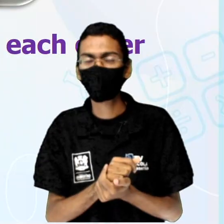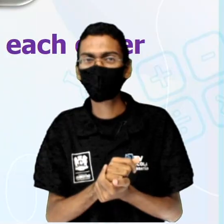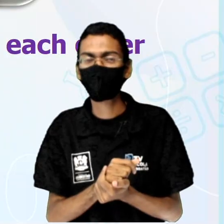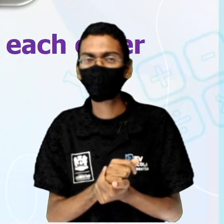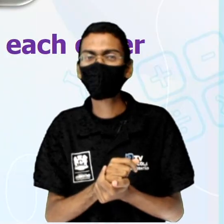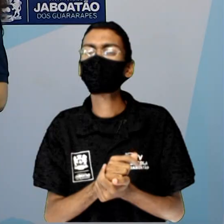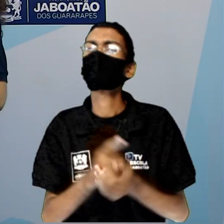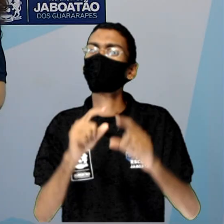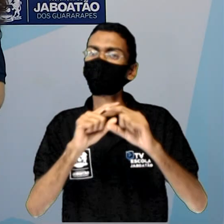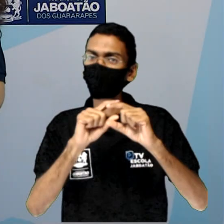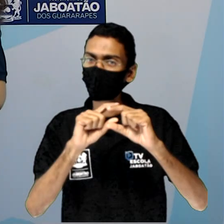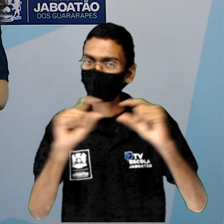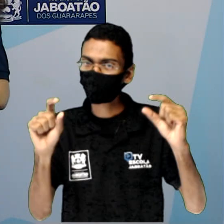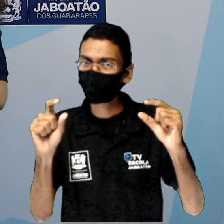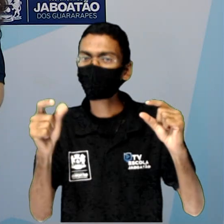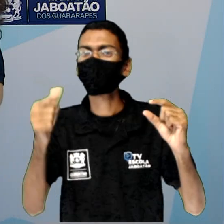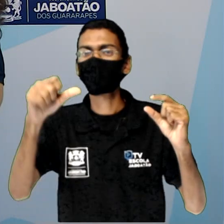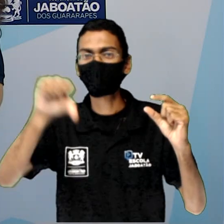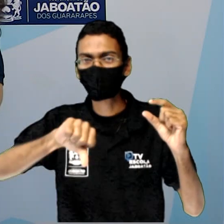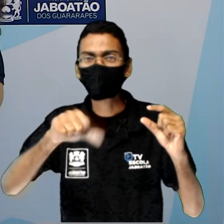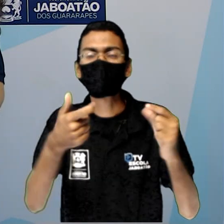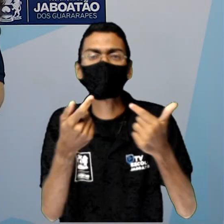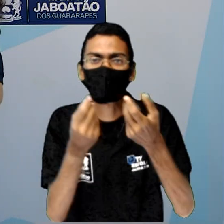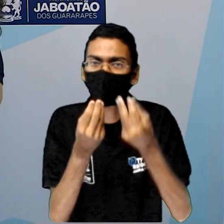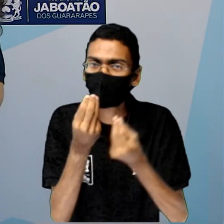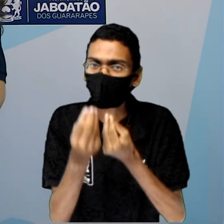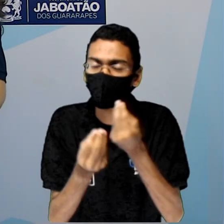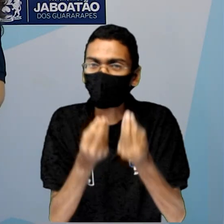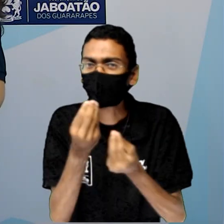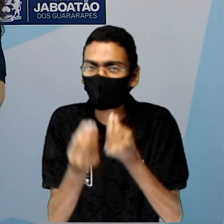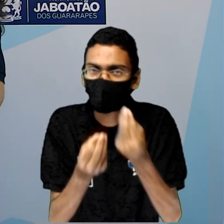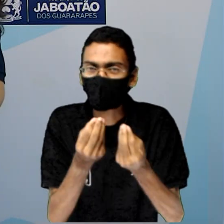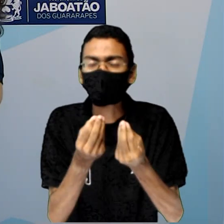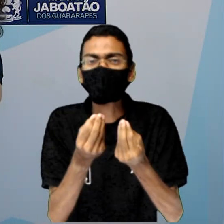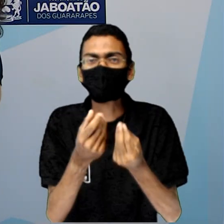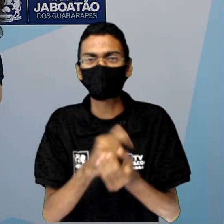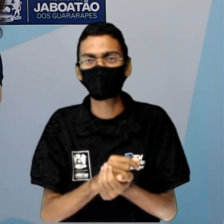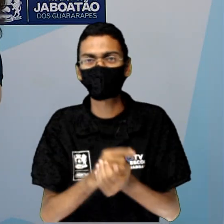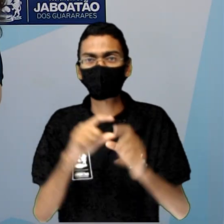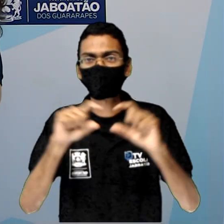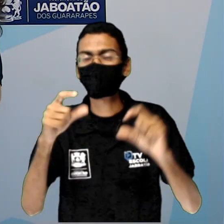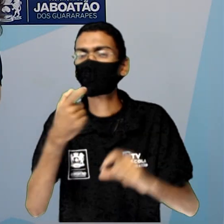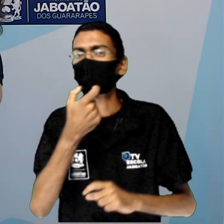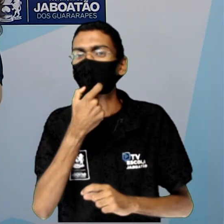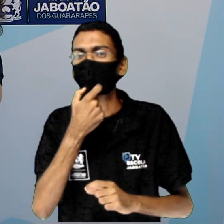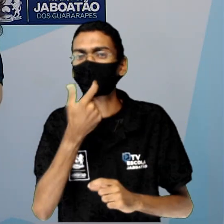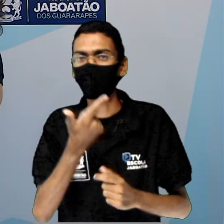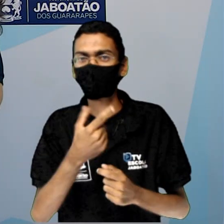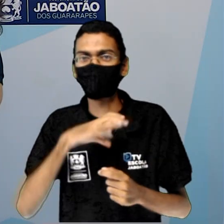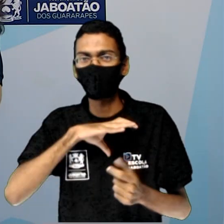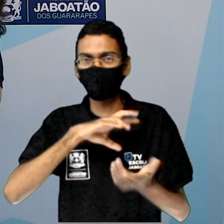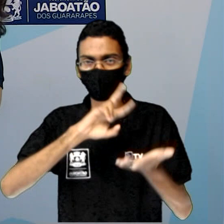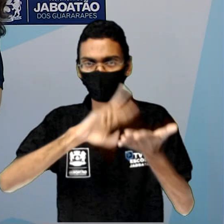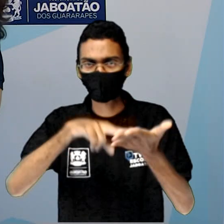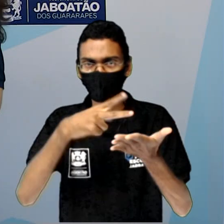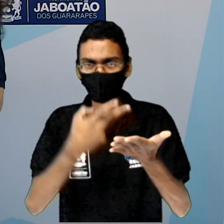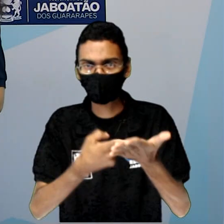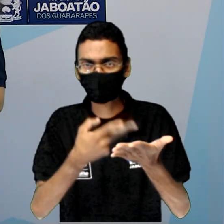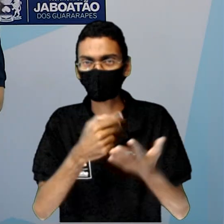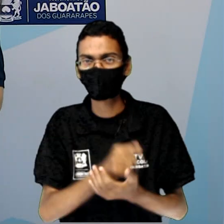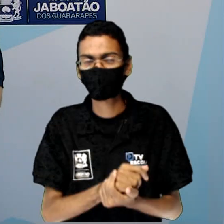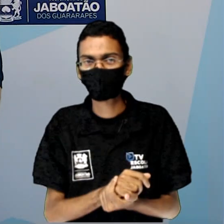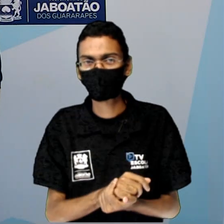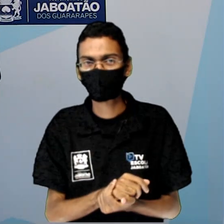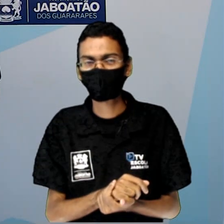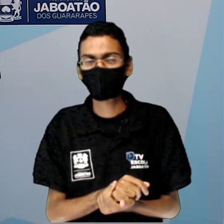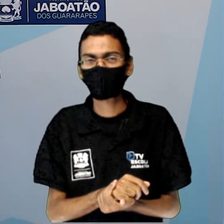na negação, Nicole and Mariana didn't agree with each other. Gente, desculpa, faltou